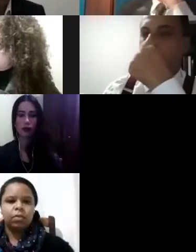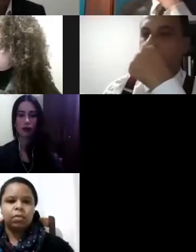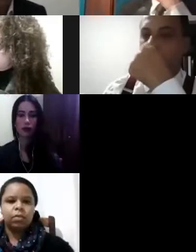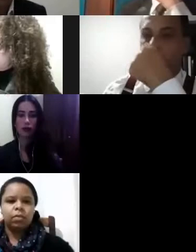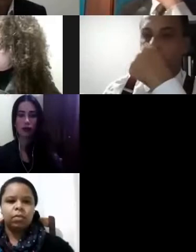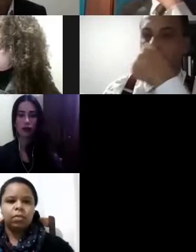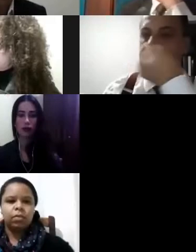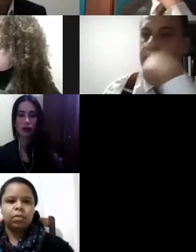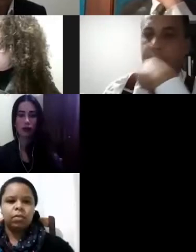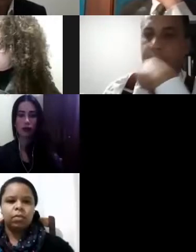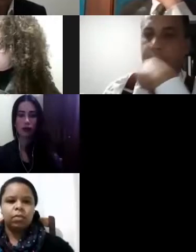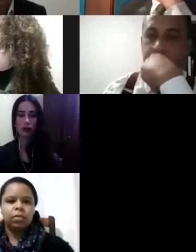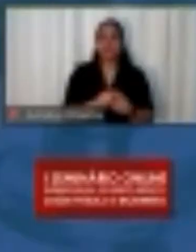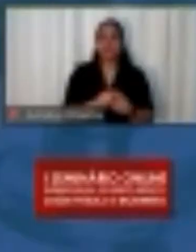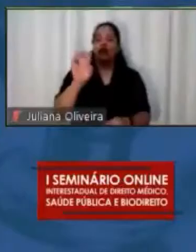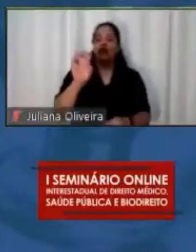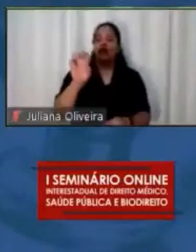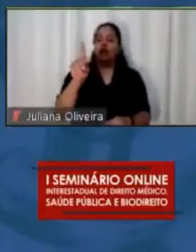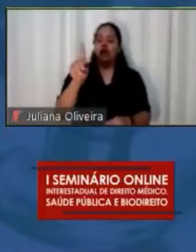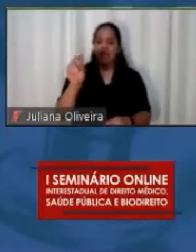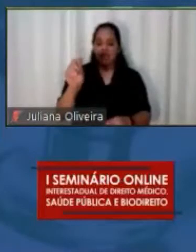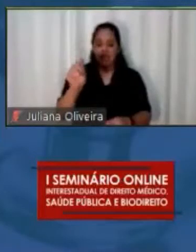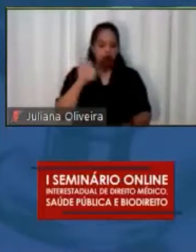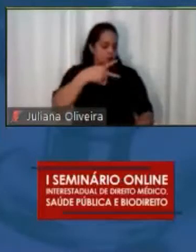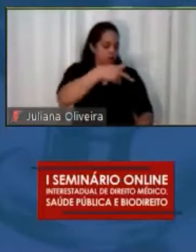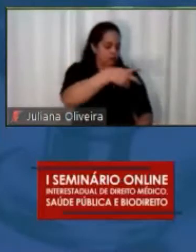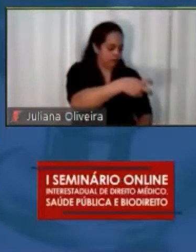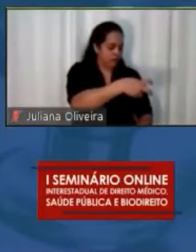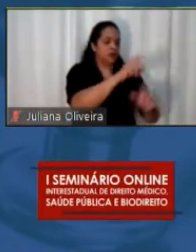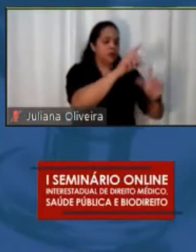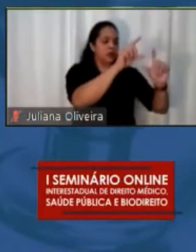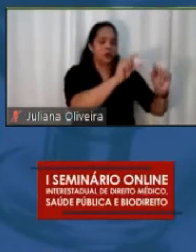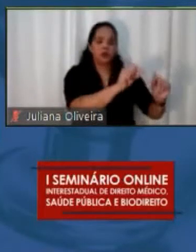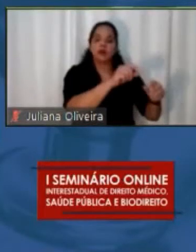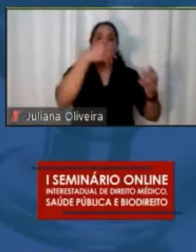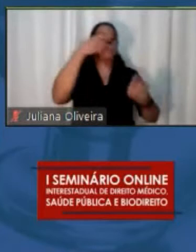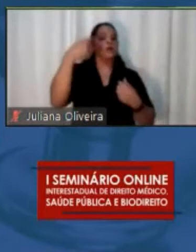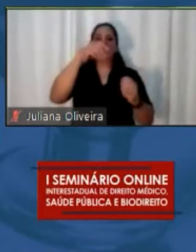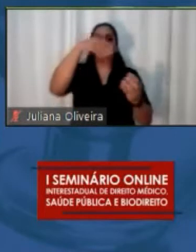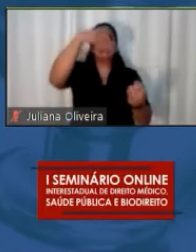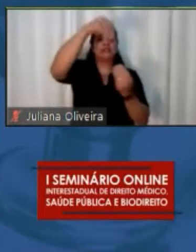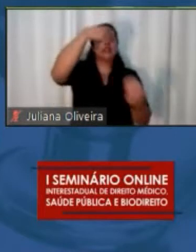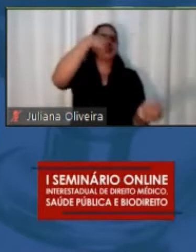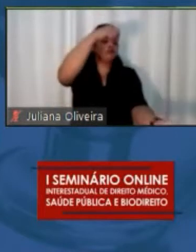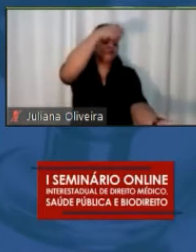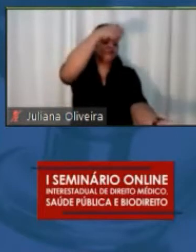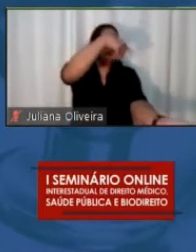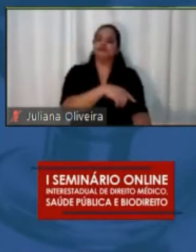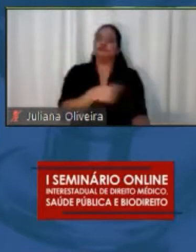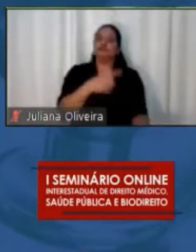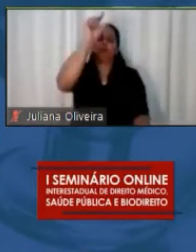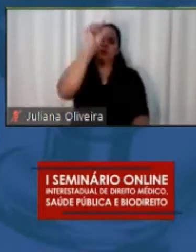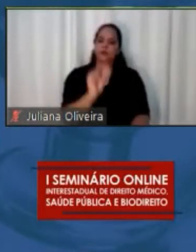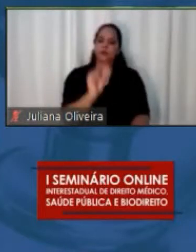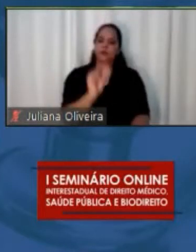intravenosa de eritropoetina e ferro reduziu a necessidade de transfusão em pacientes submetidos à cirurgia cardíaca. A eritropoetina